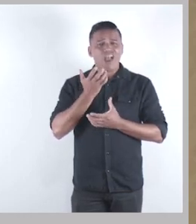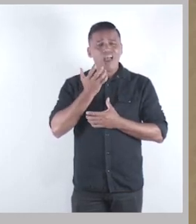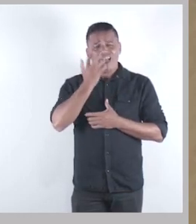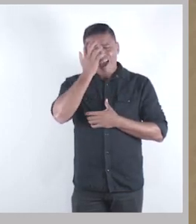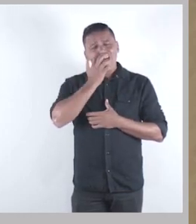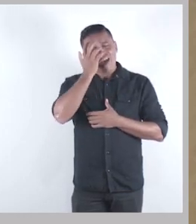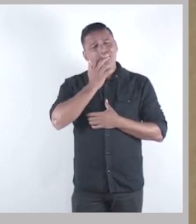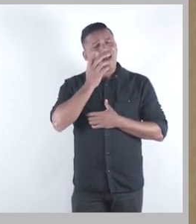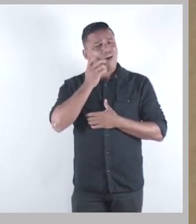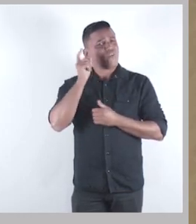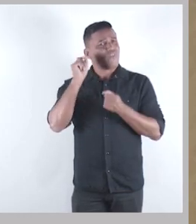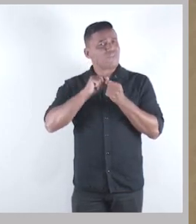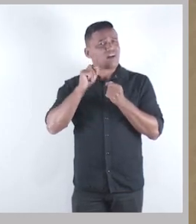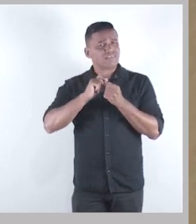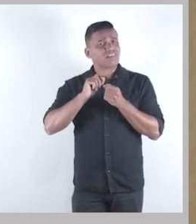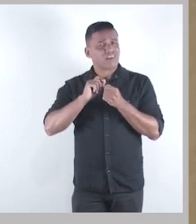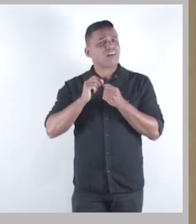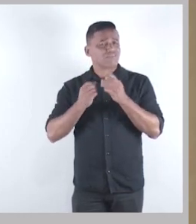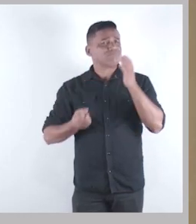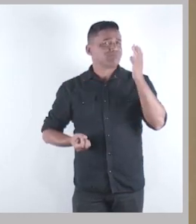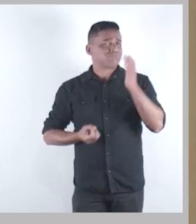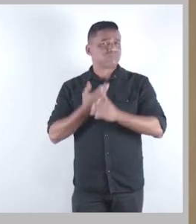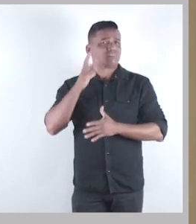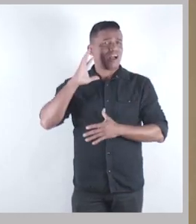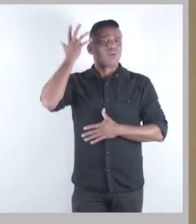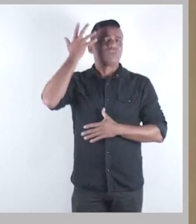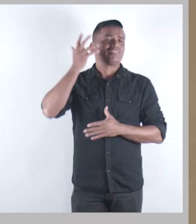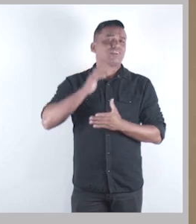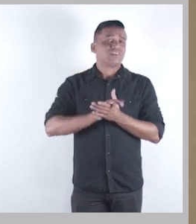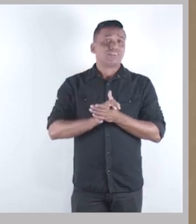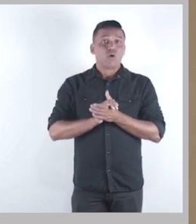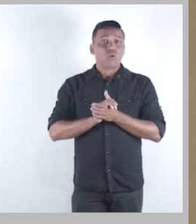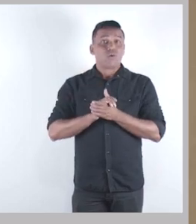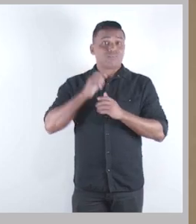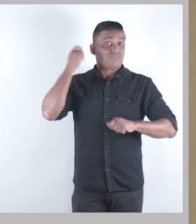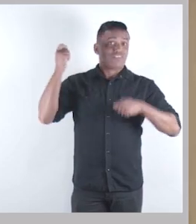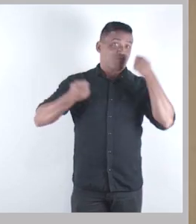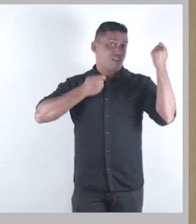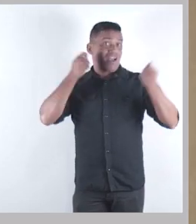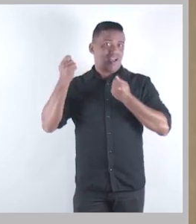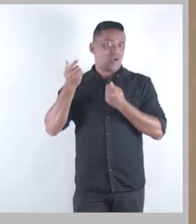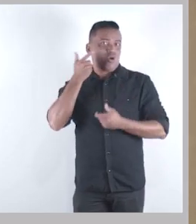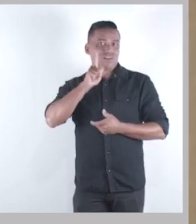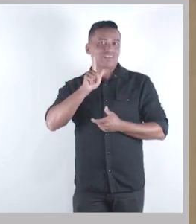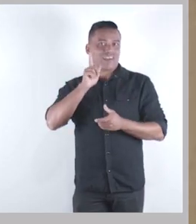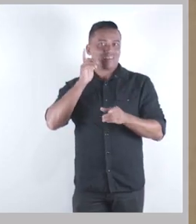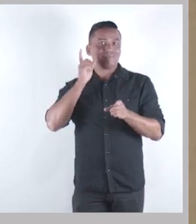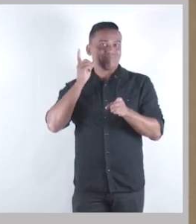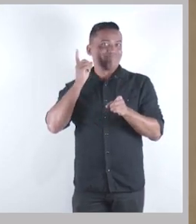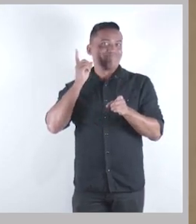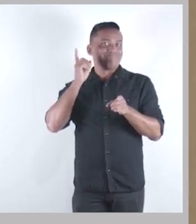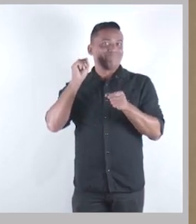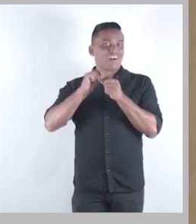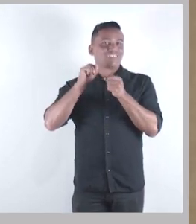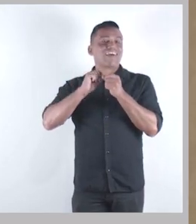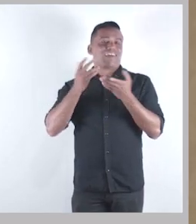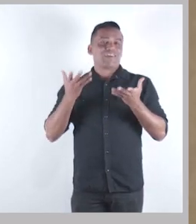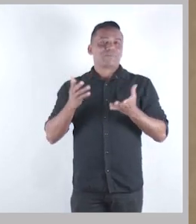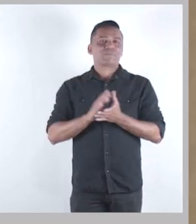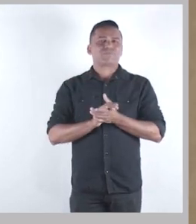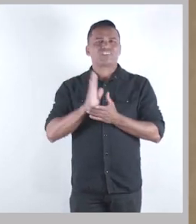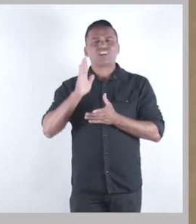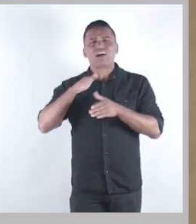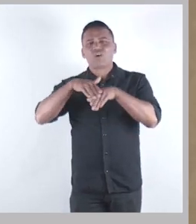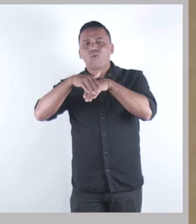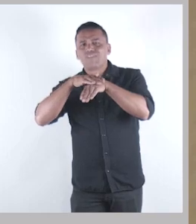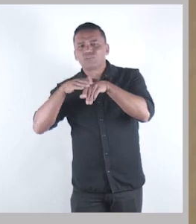né? Quem sabe através deste evento onde a gente se encontra hoje possa dar certo. Nós já conversámos com vários